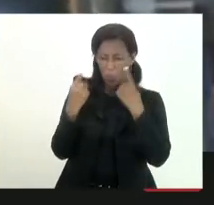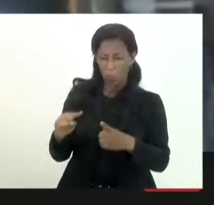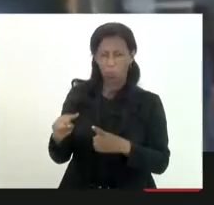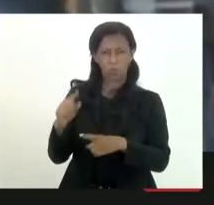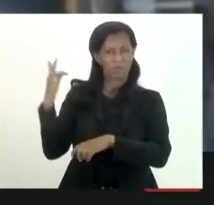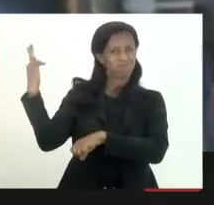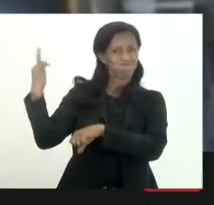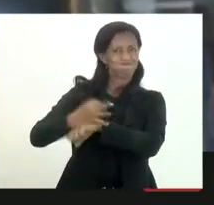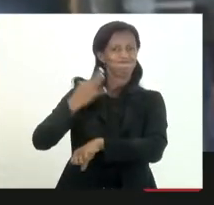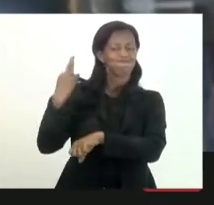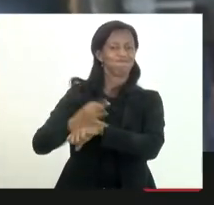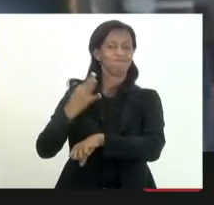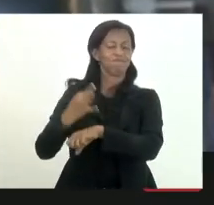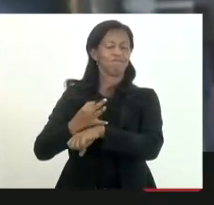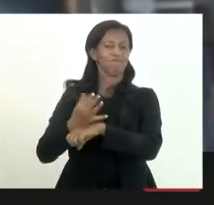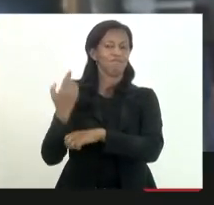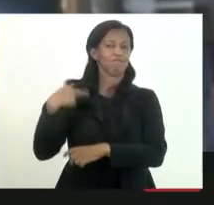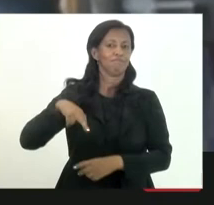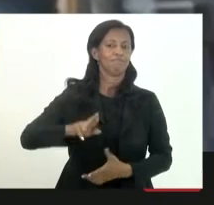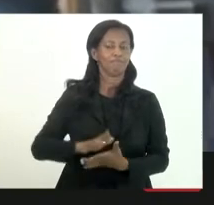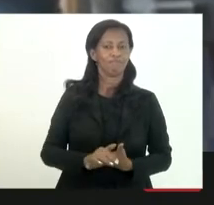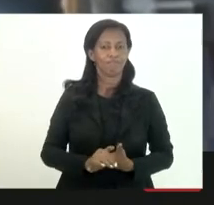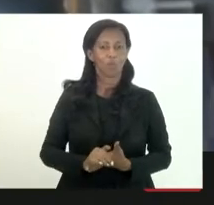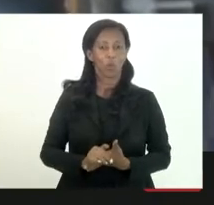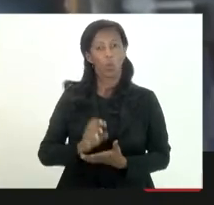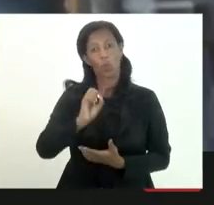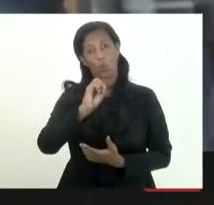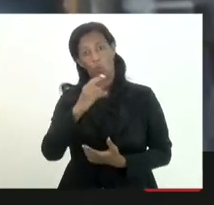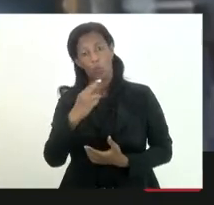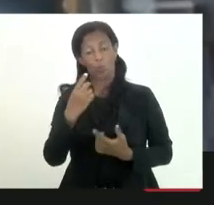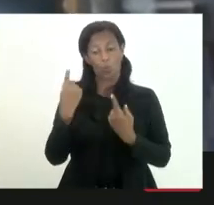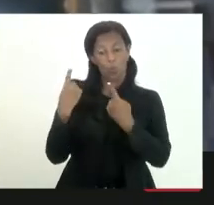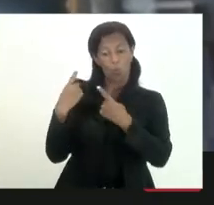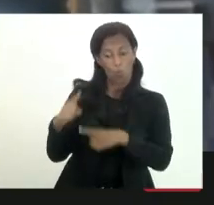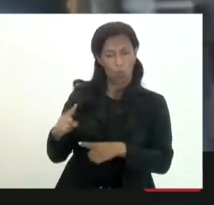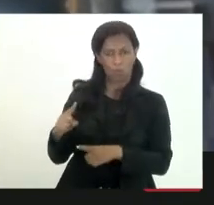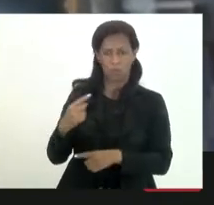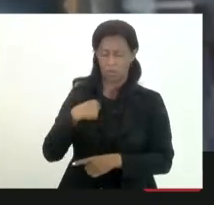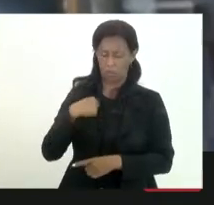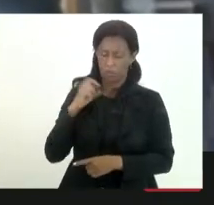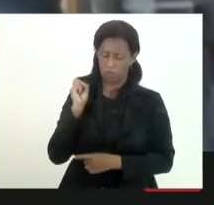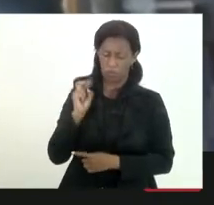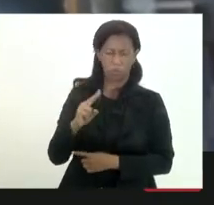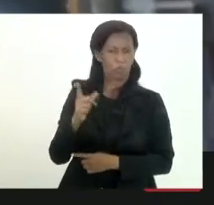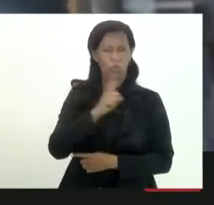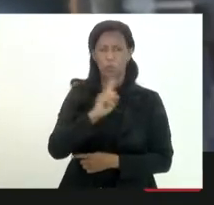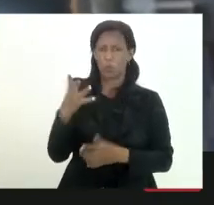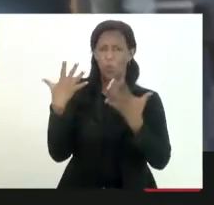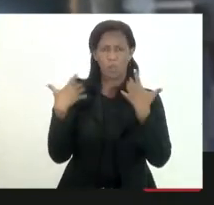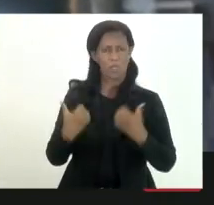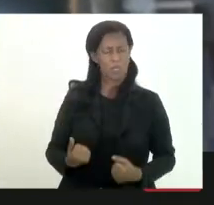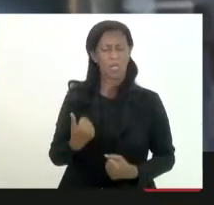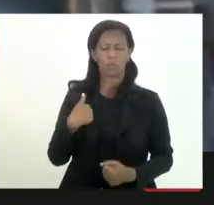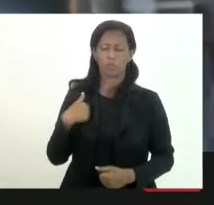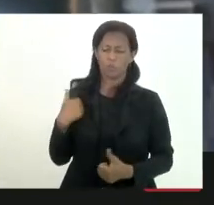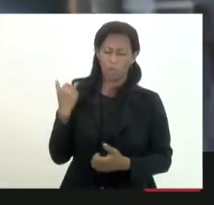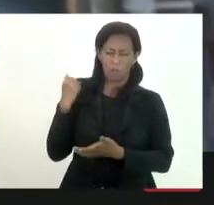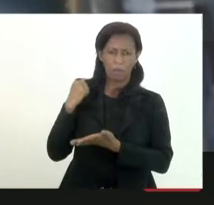intolerância religiosa. Sou contra, não aceito, tenho meu apoio